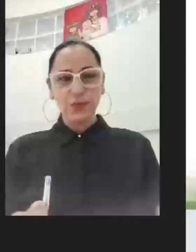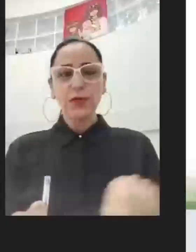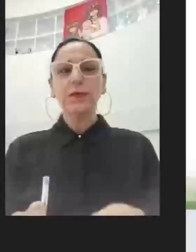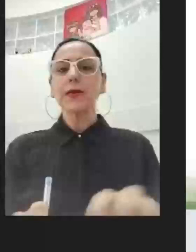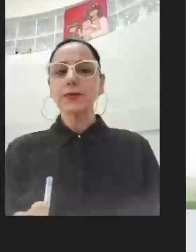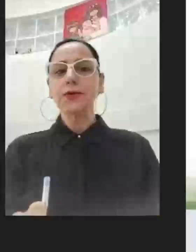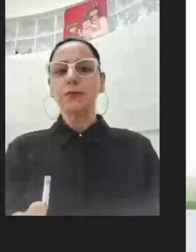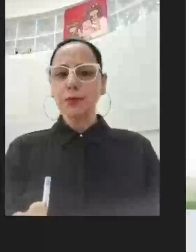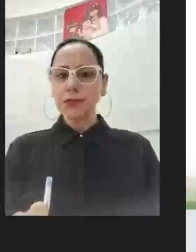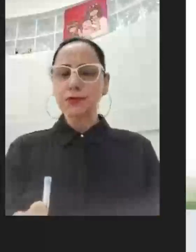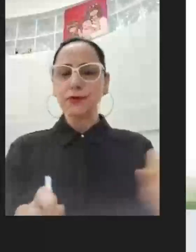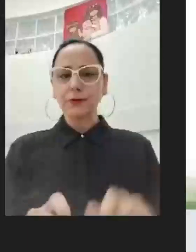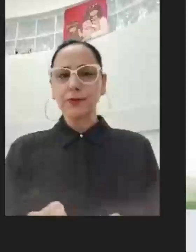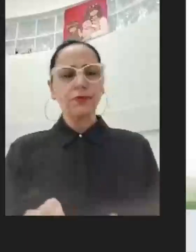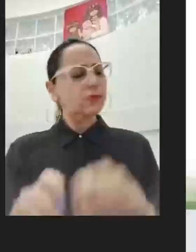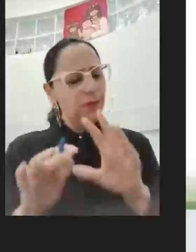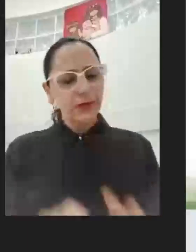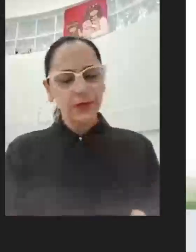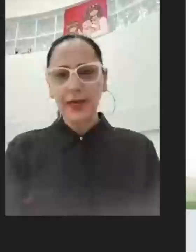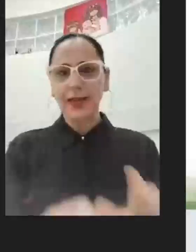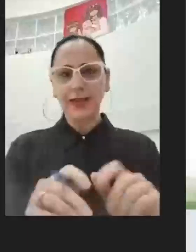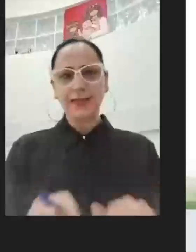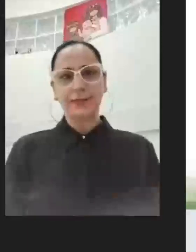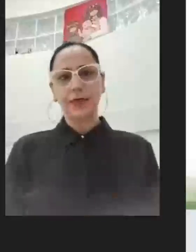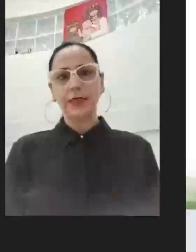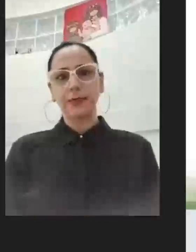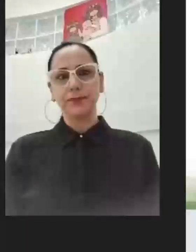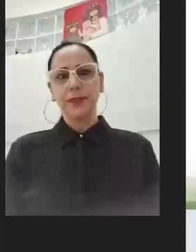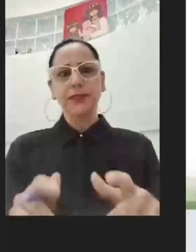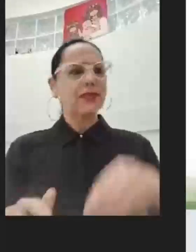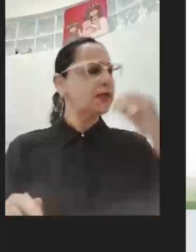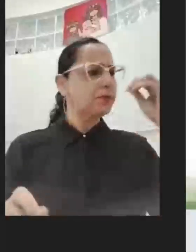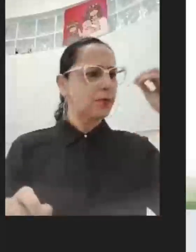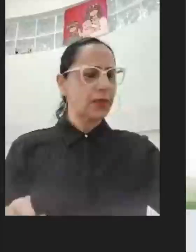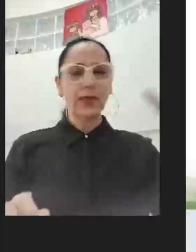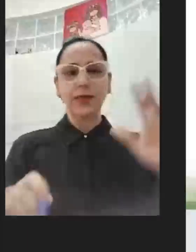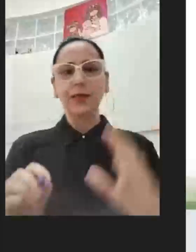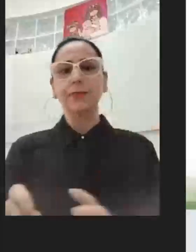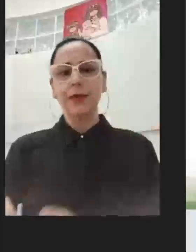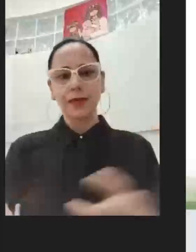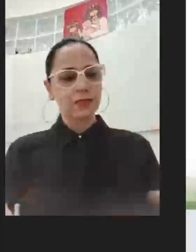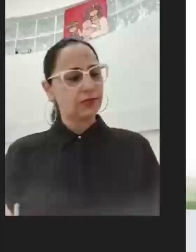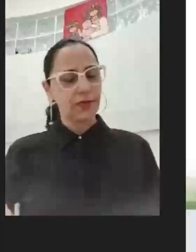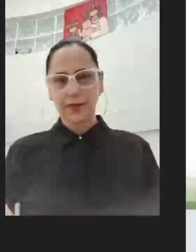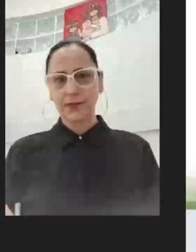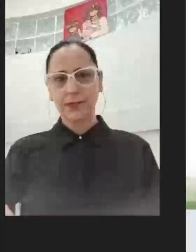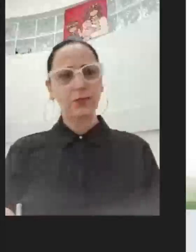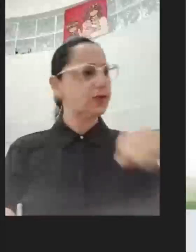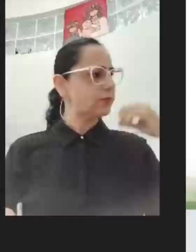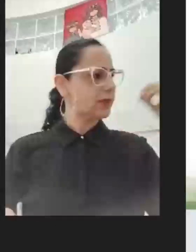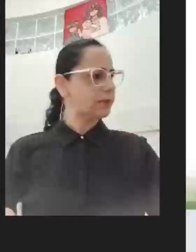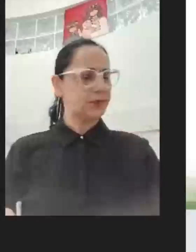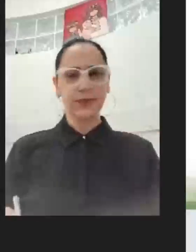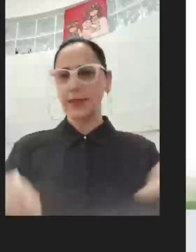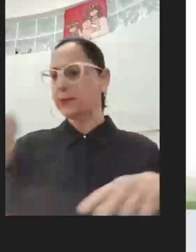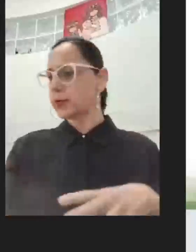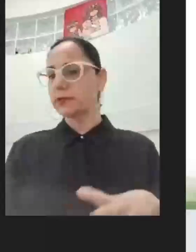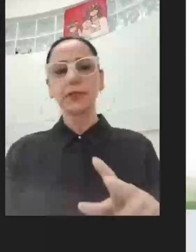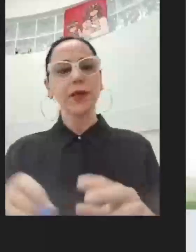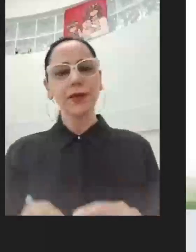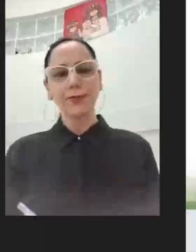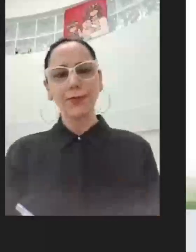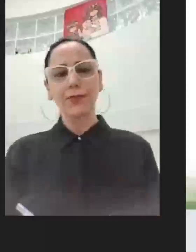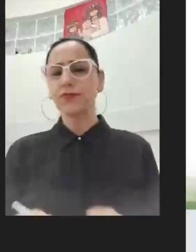pilha. O que passou, passou. Tu não pode chegar lá nessa mãe e dizer, não, porque ir para esses casos, assim, porque tu tem